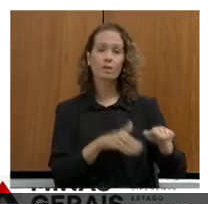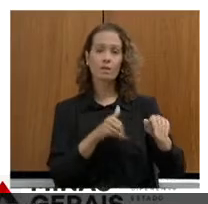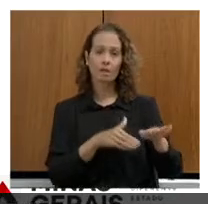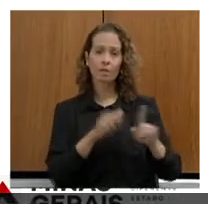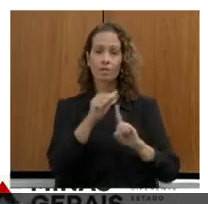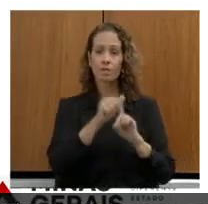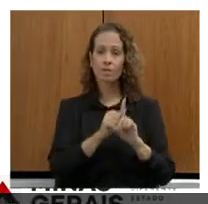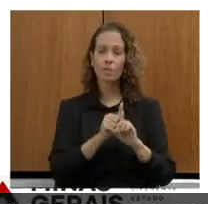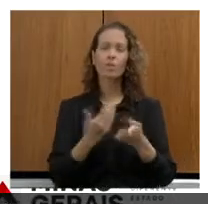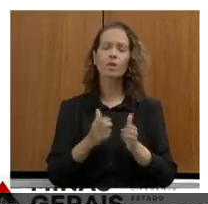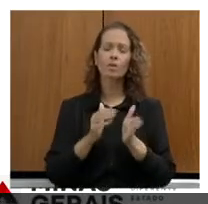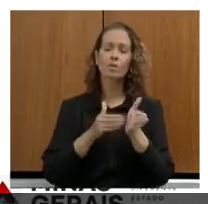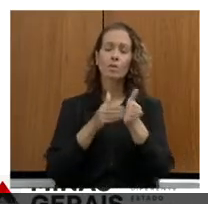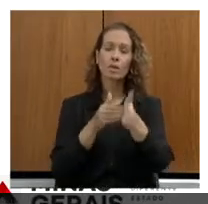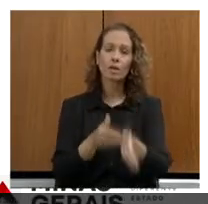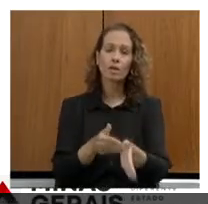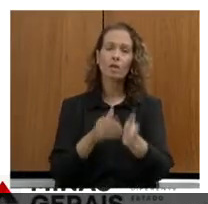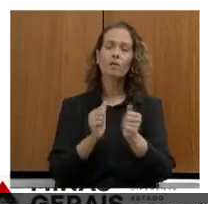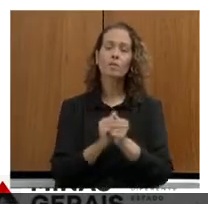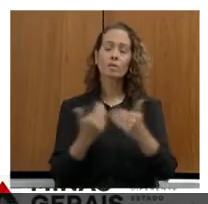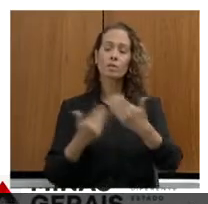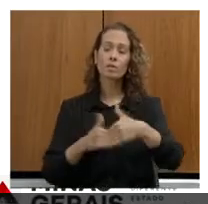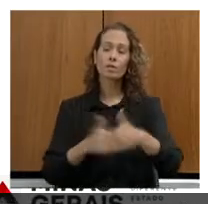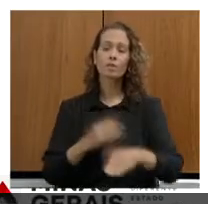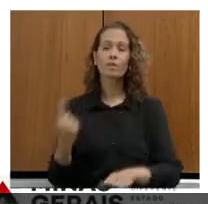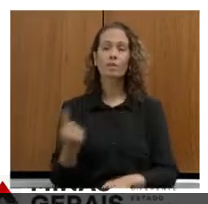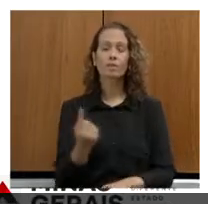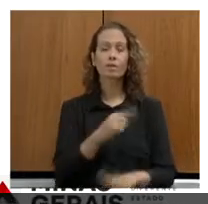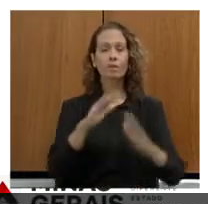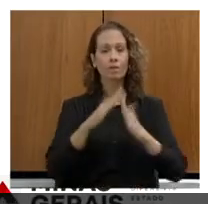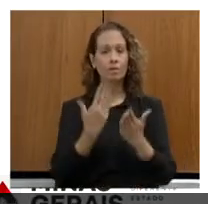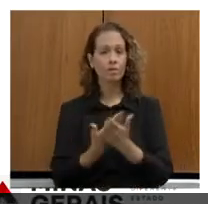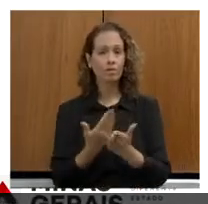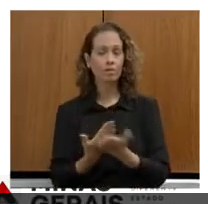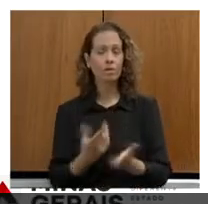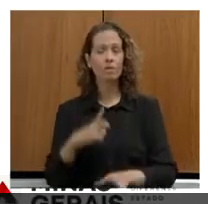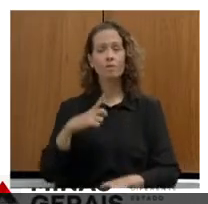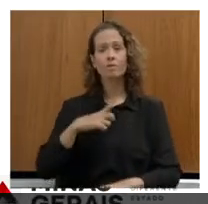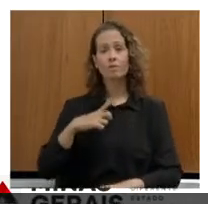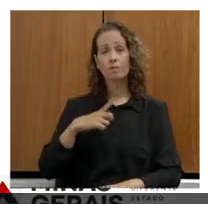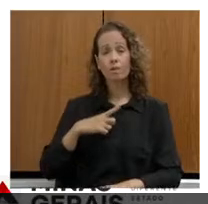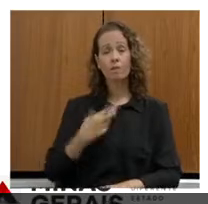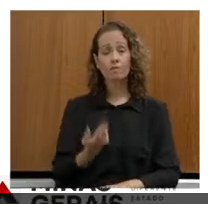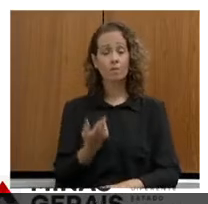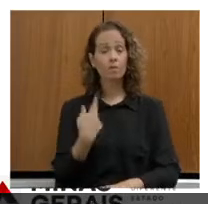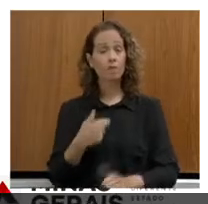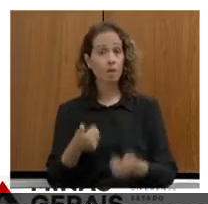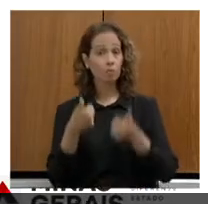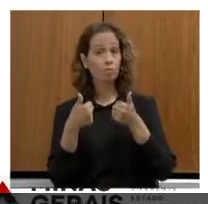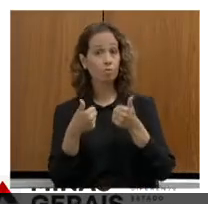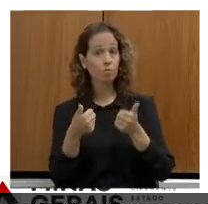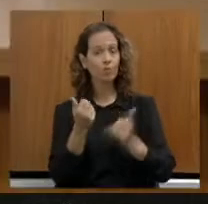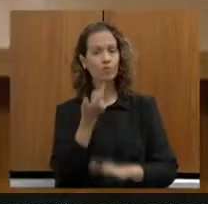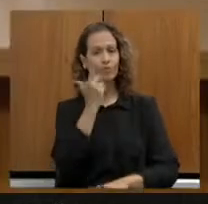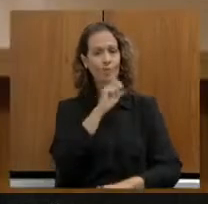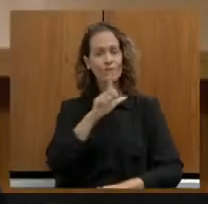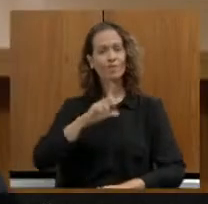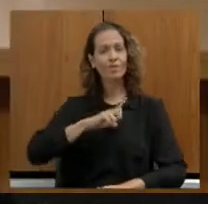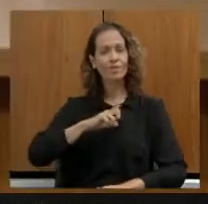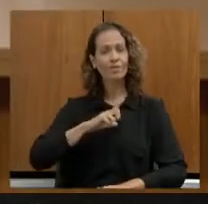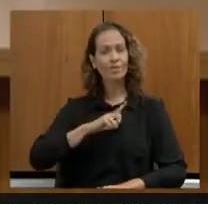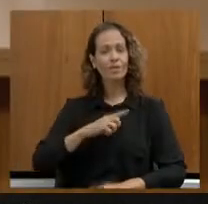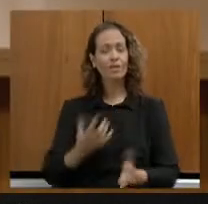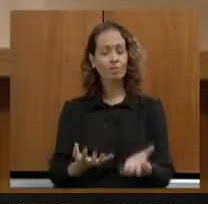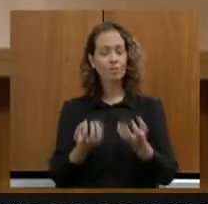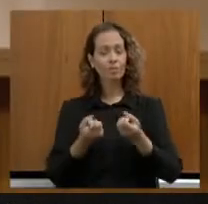Muito estreito das aplicações em cada uma das escolas a gente obteve foi muito positivo conseguir ter essa uma